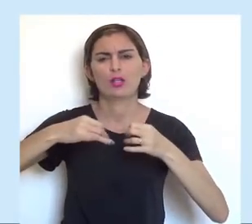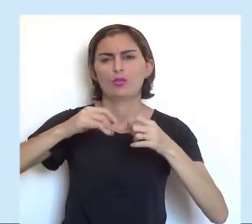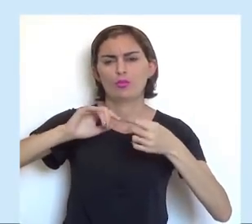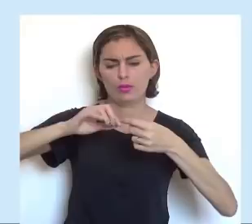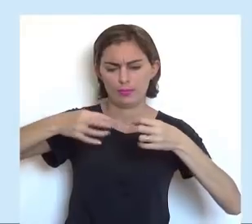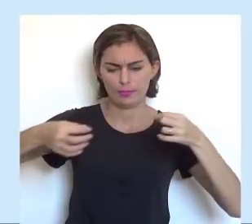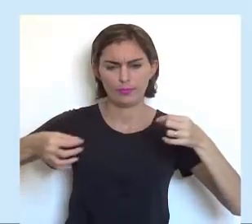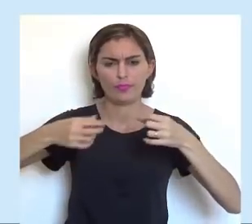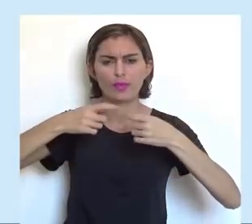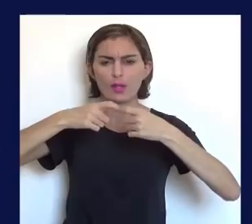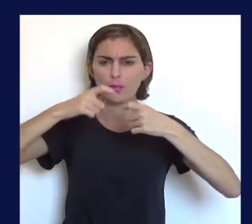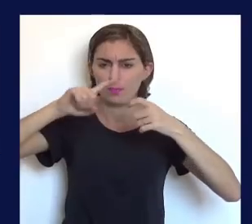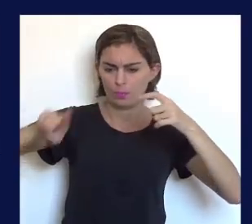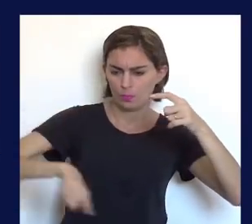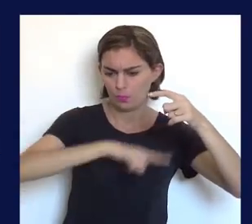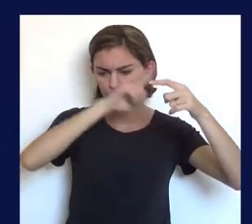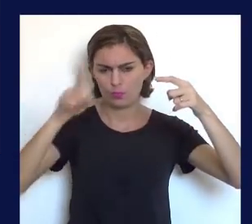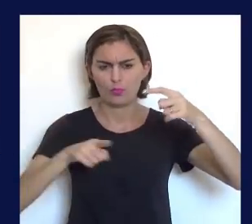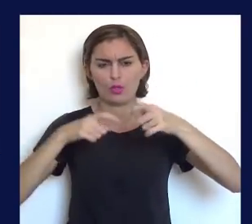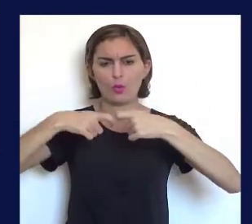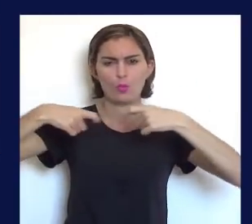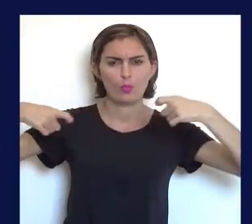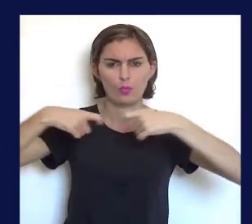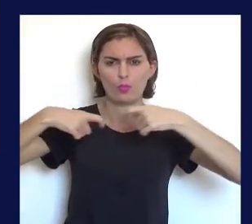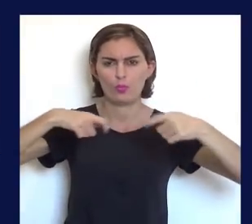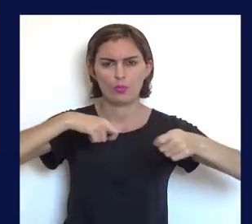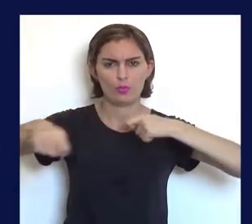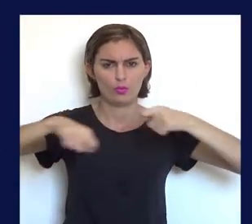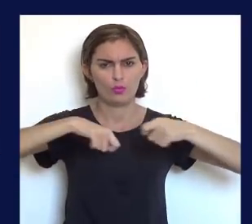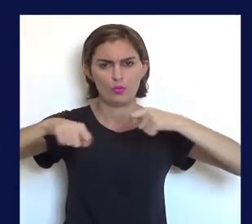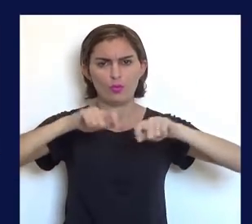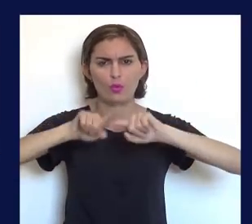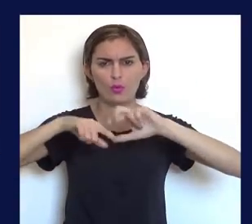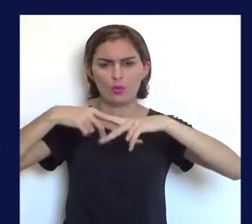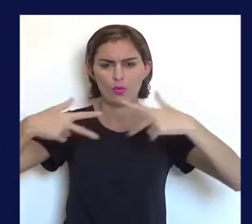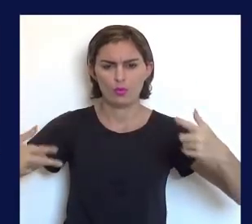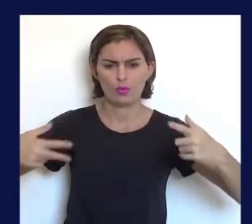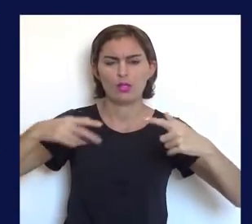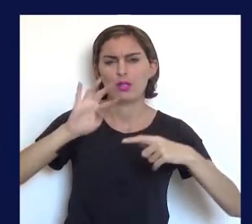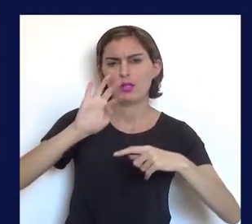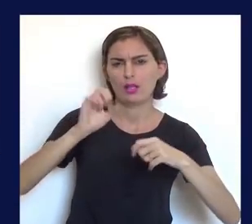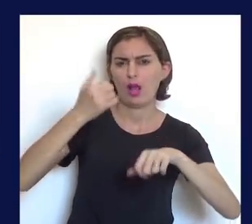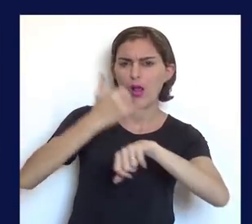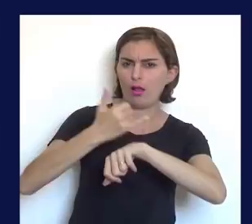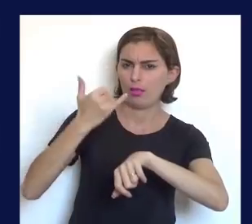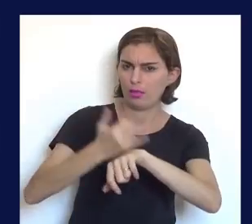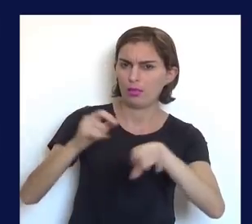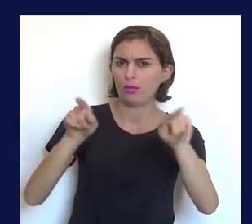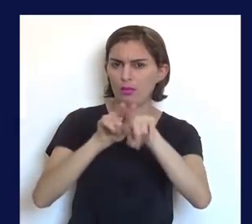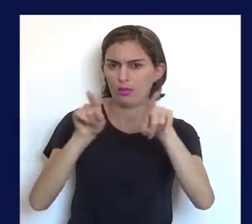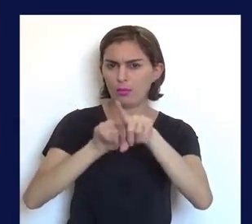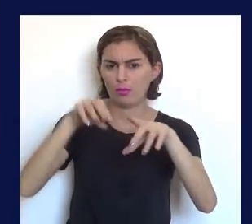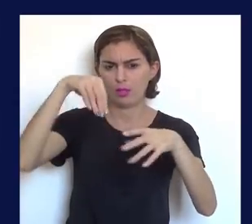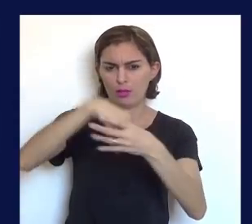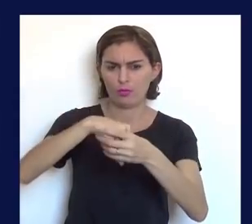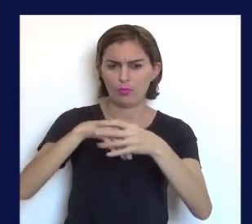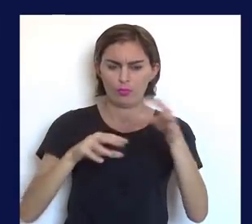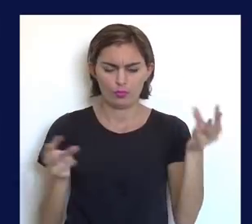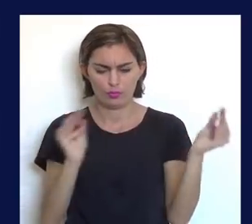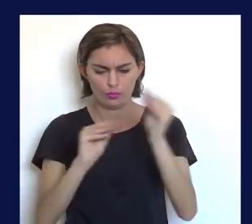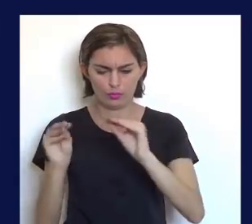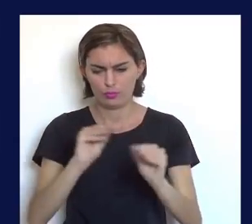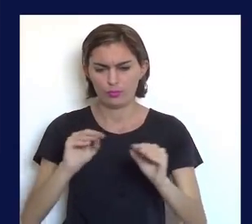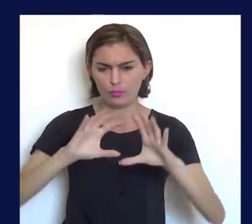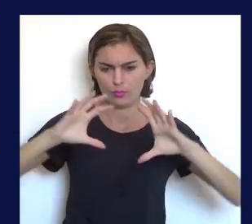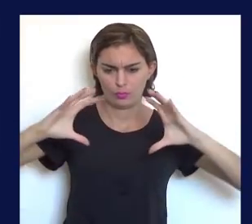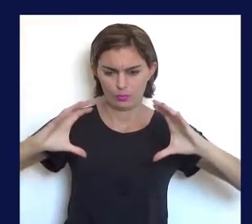para cá. Então, o pneu é constituído de elastômeros, produtos têxteis e aço, que quando montado em